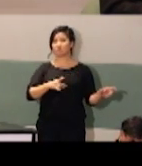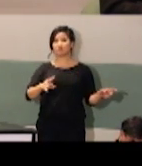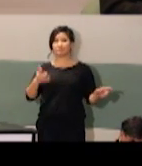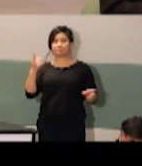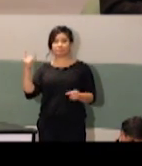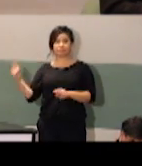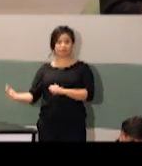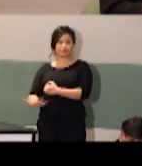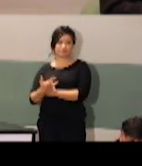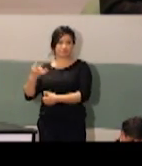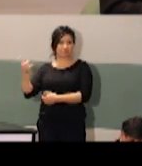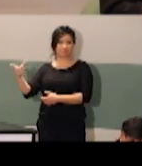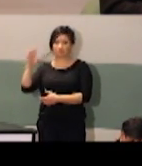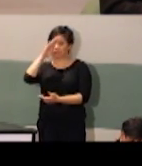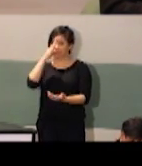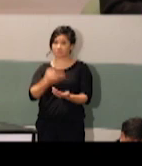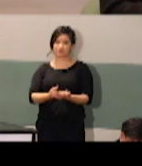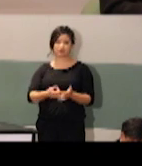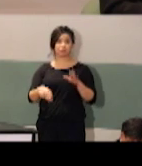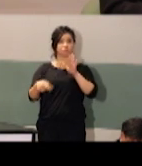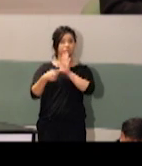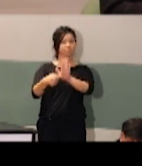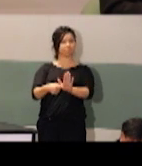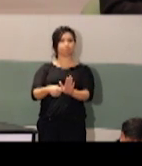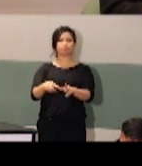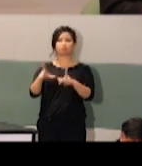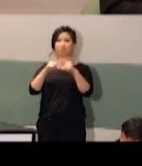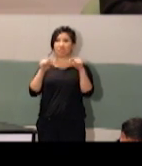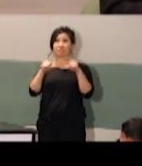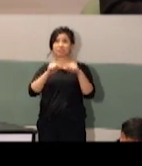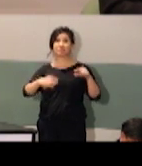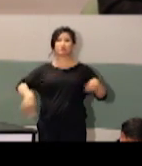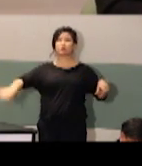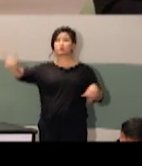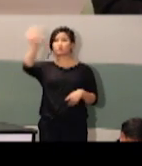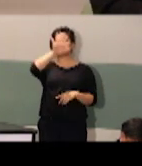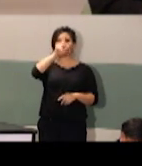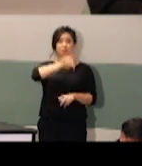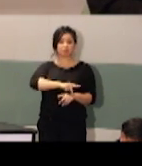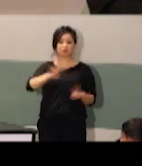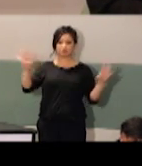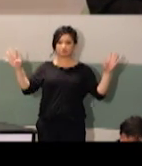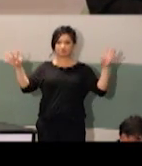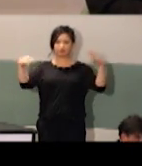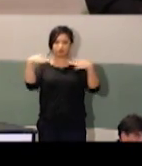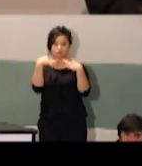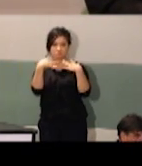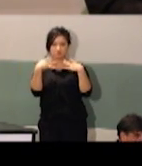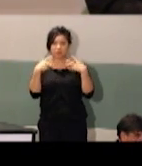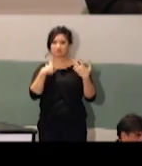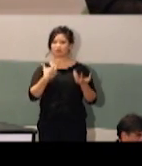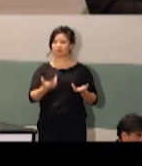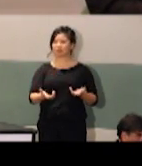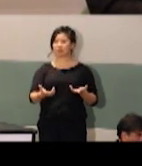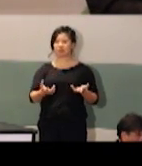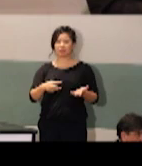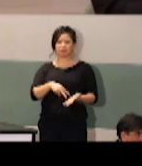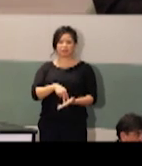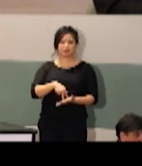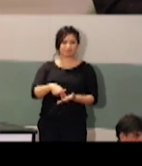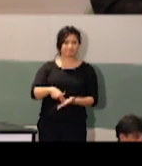expondo terrivelmente a imagem de Brasília e gerando uma instabilidade política e econômica com